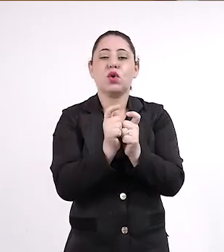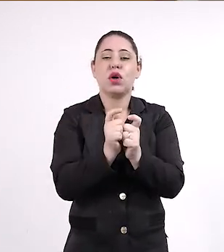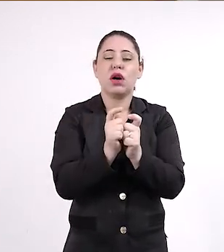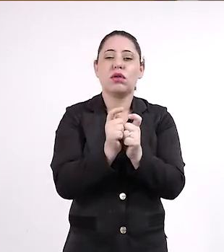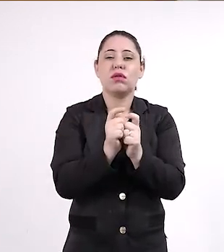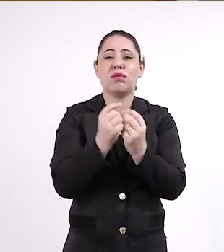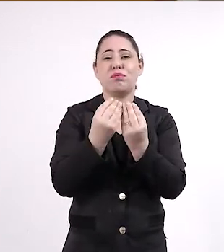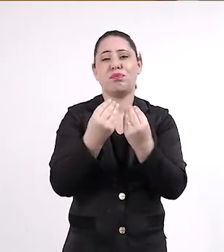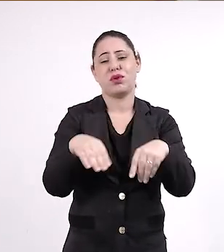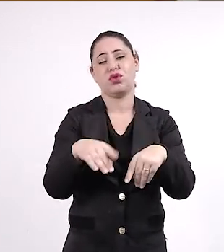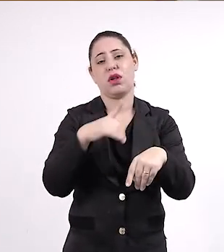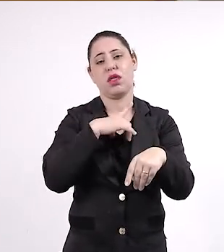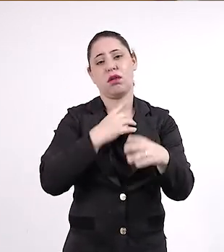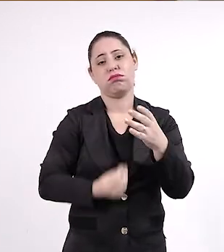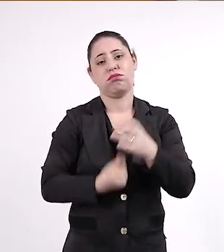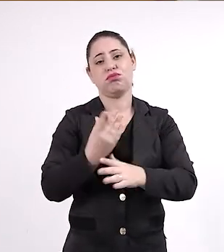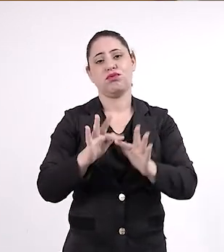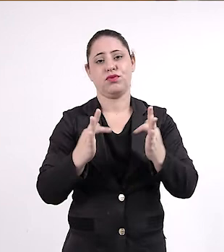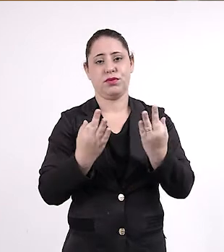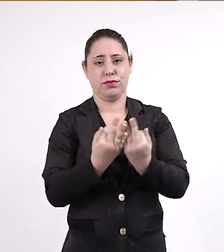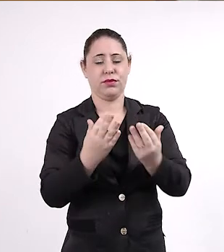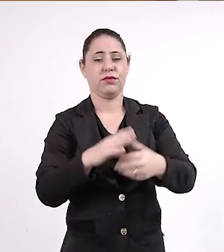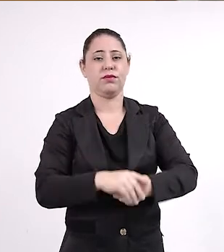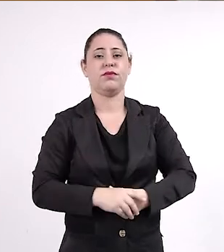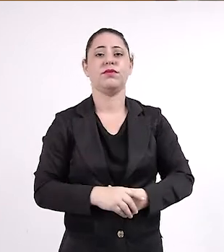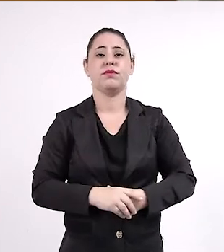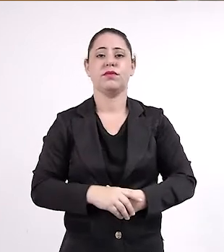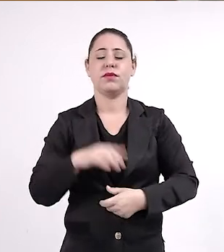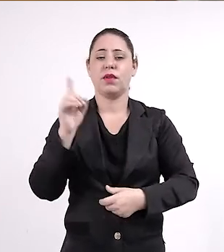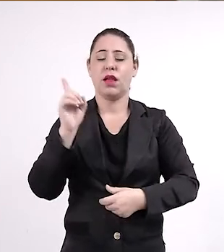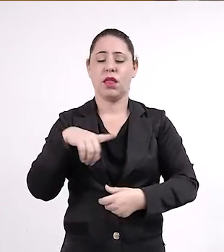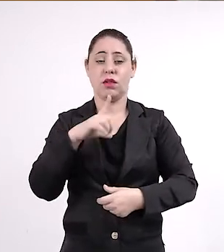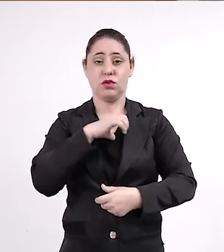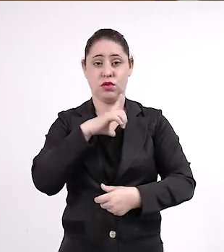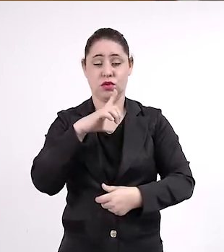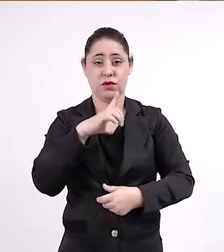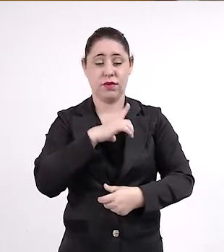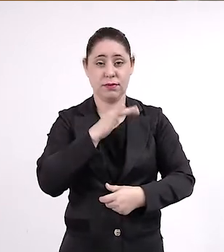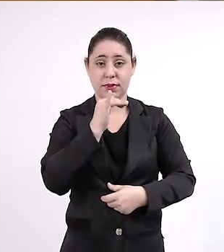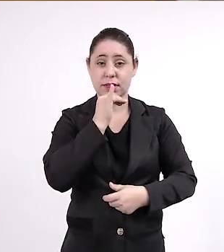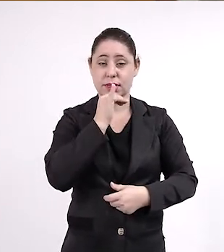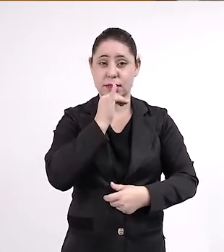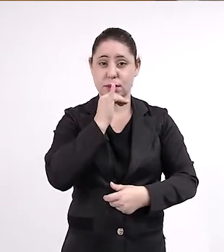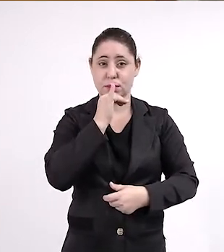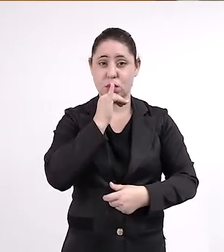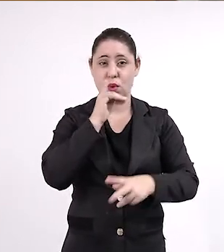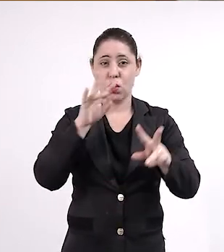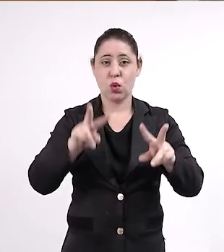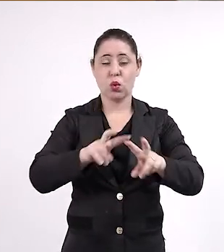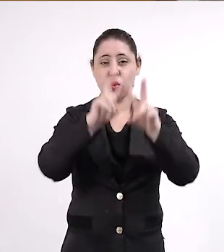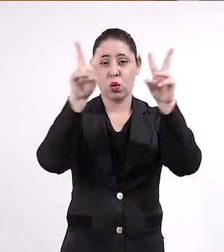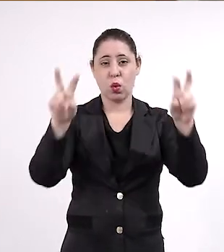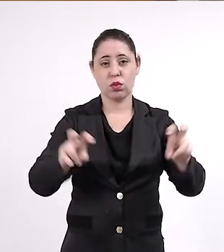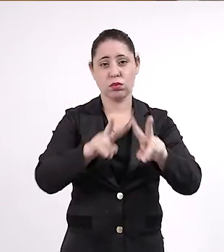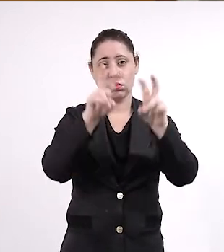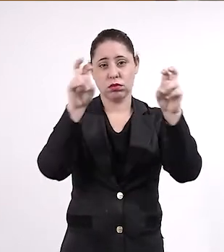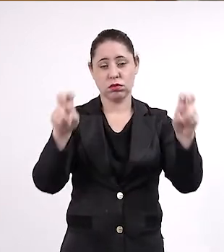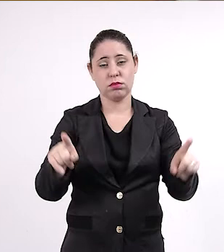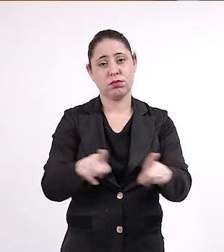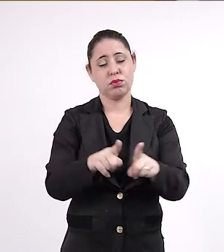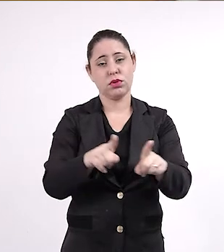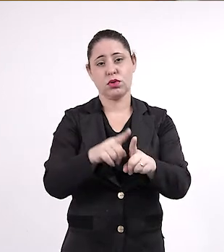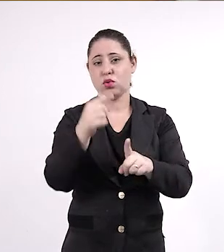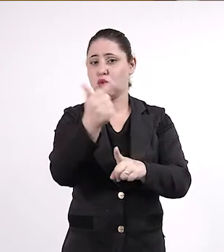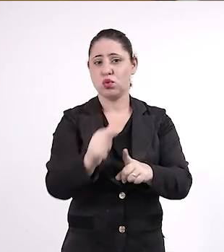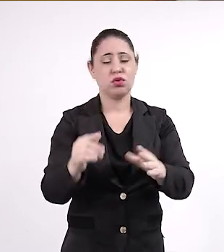desconforto surgido em diversas famílias, né? Muitas tiveram que investir, por exemplo, em computadores, porque